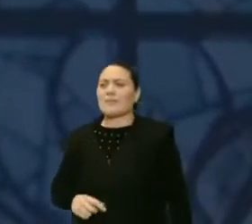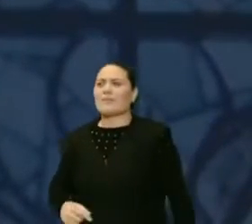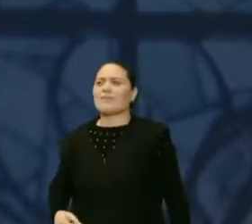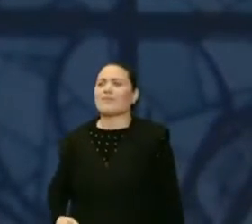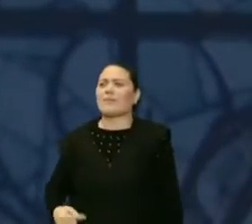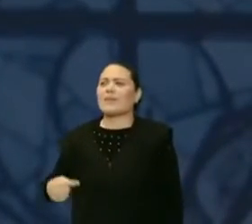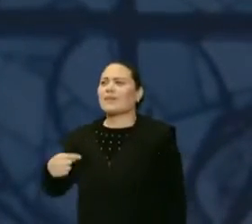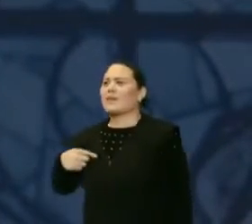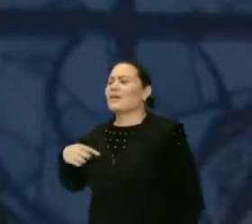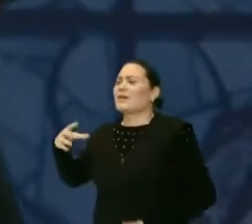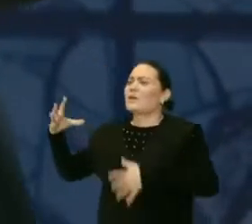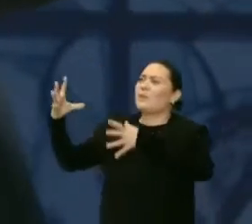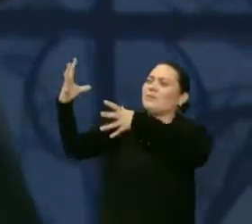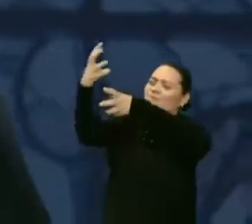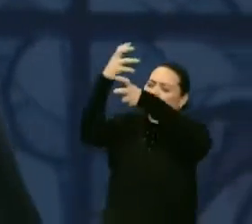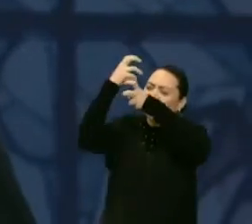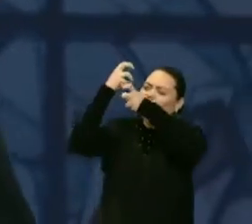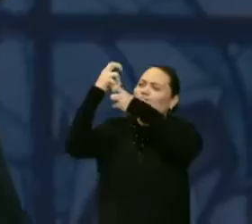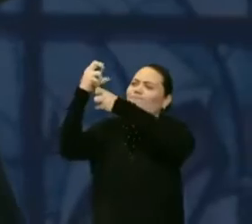Aleluia!